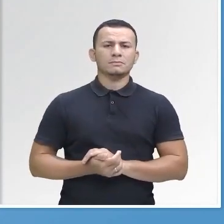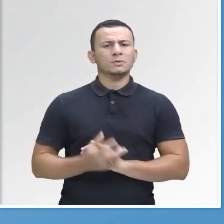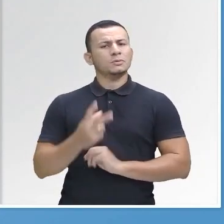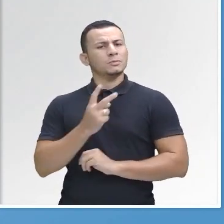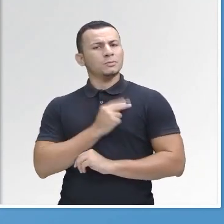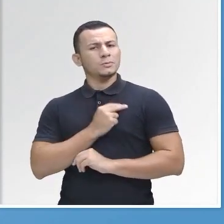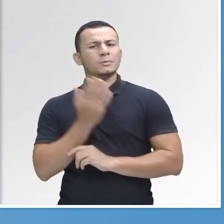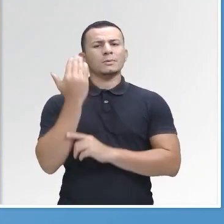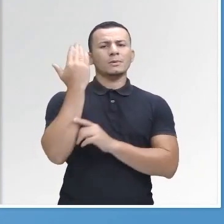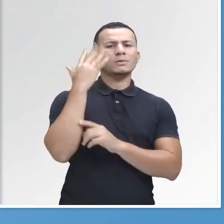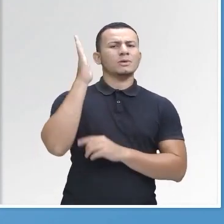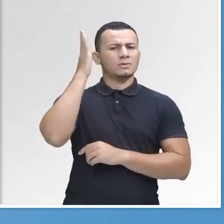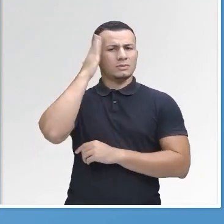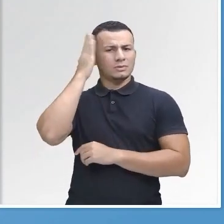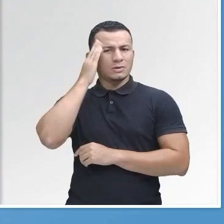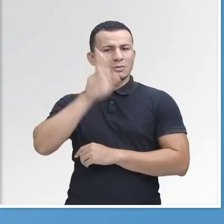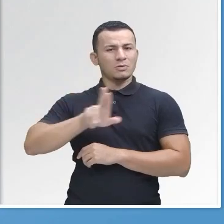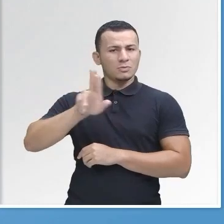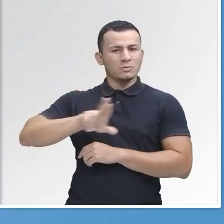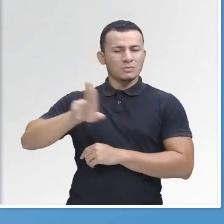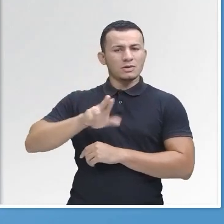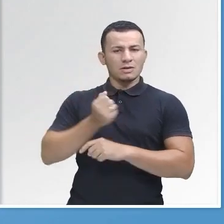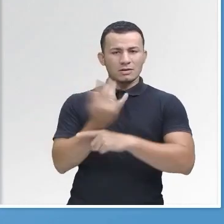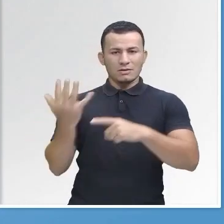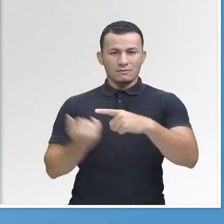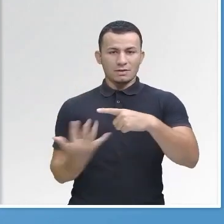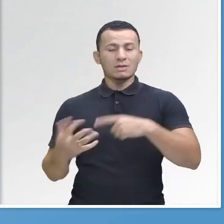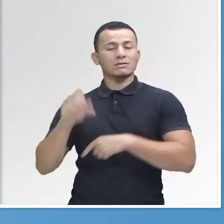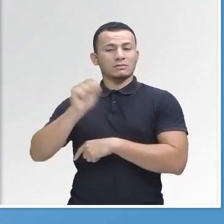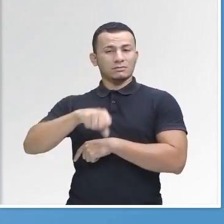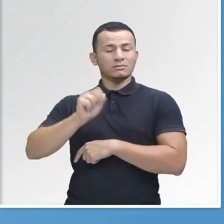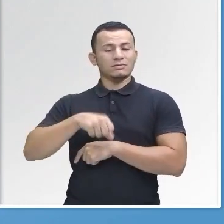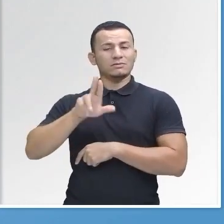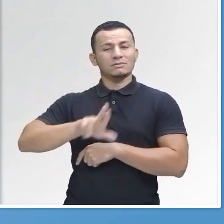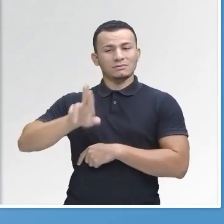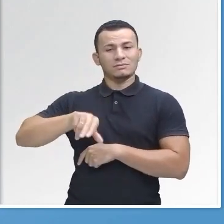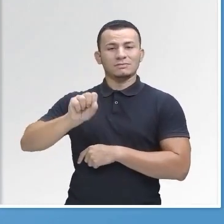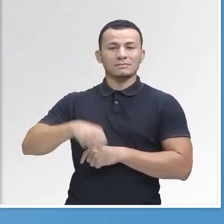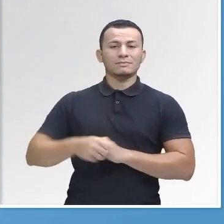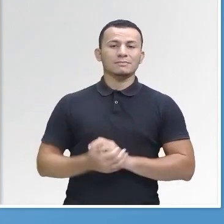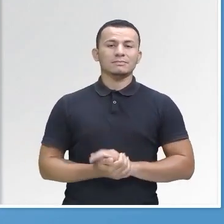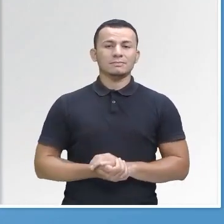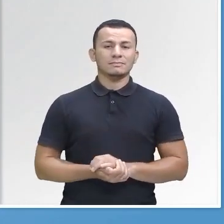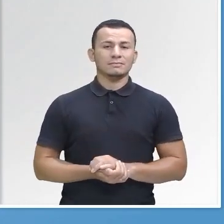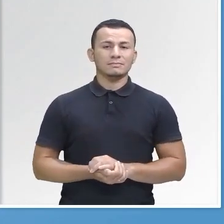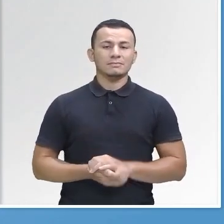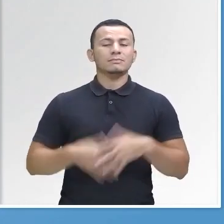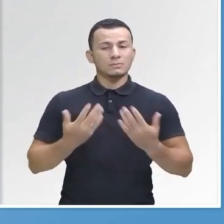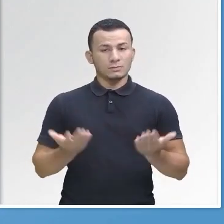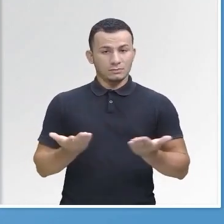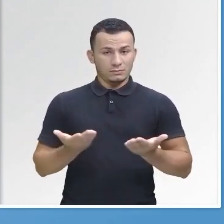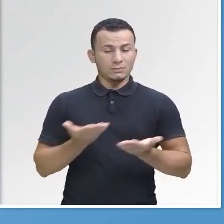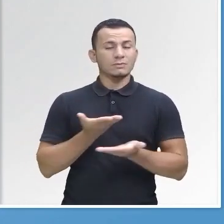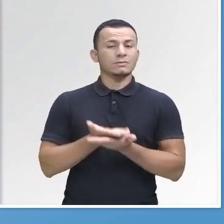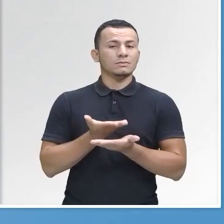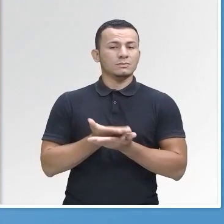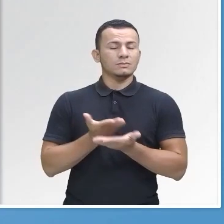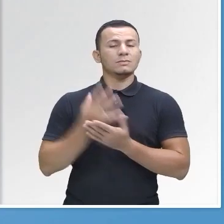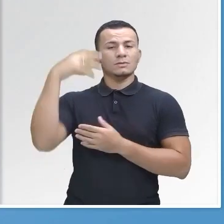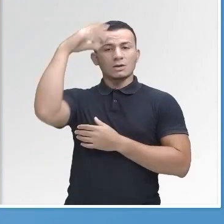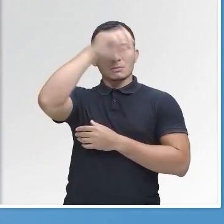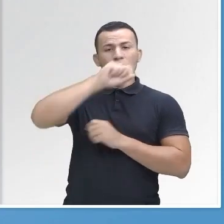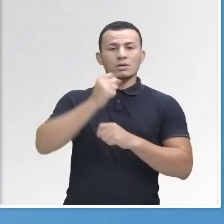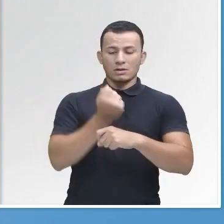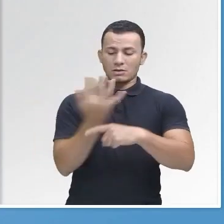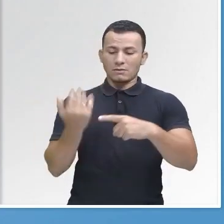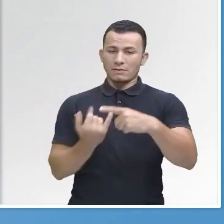se sabia usar frações? Sim, já se utilizava frações. Mas na aula de hoje nós vamos ver o seguinte, vamos ver as frações com muito